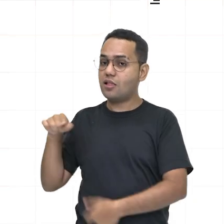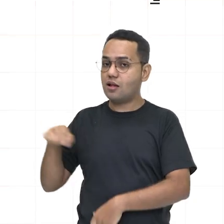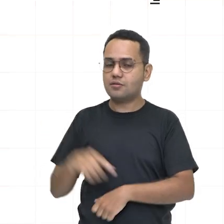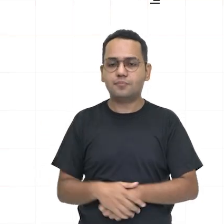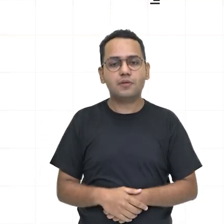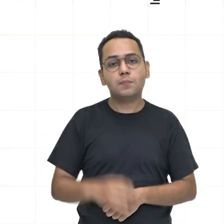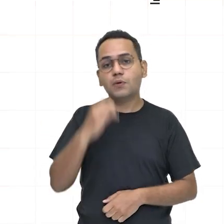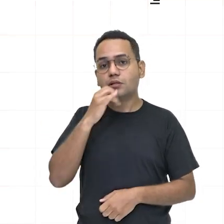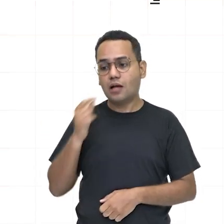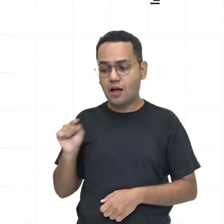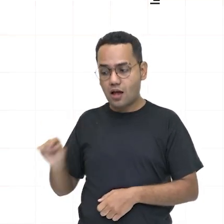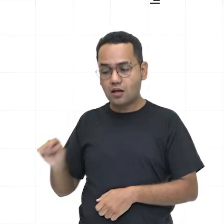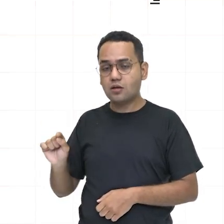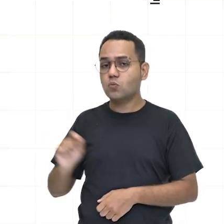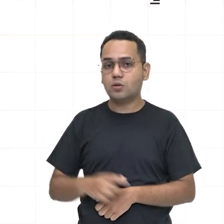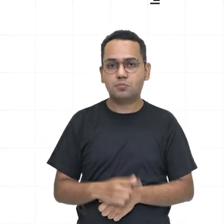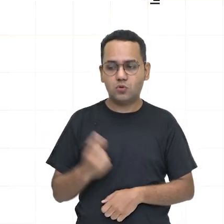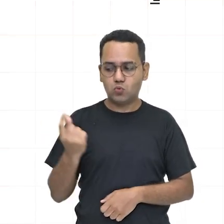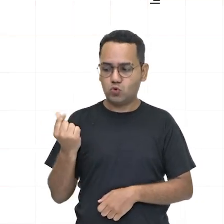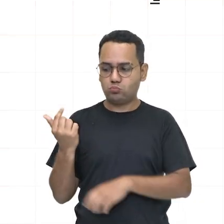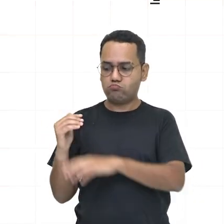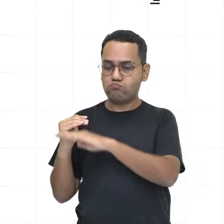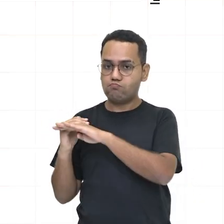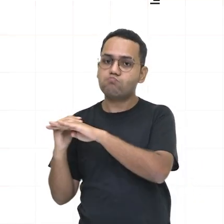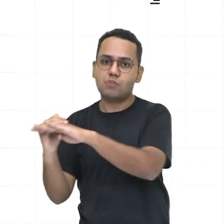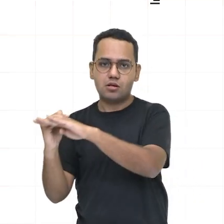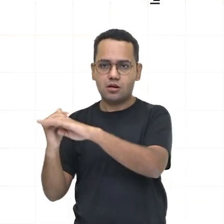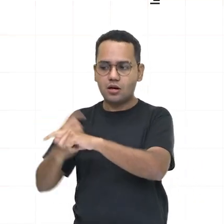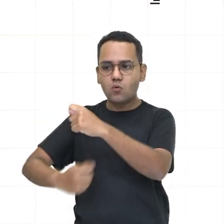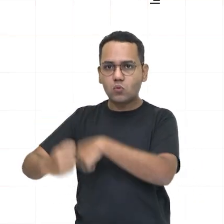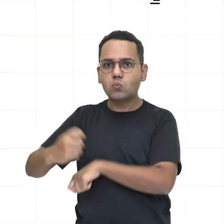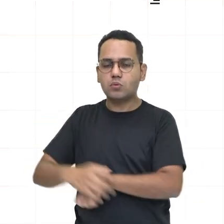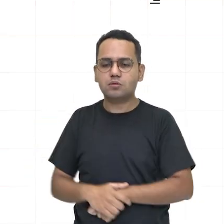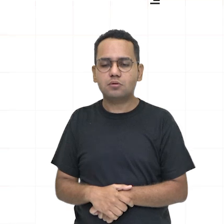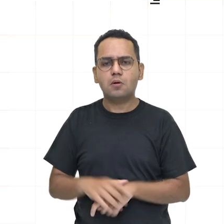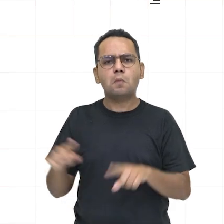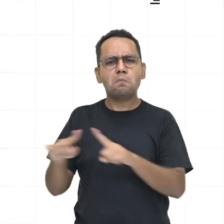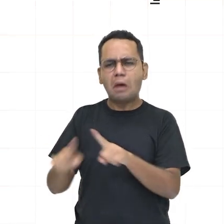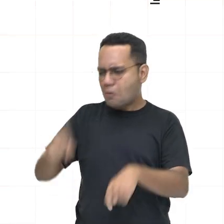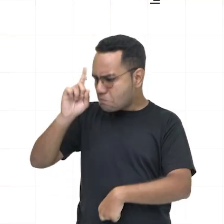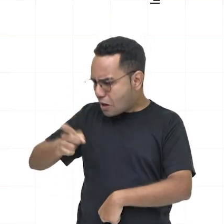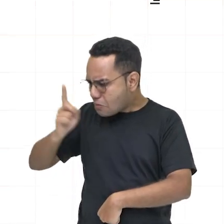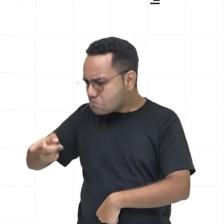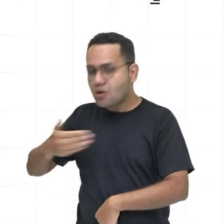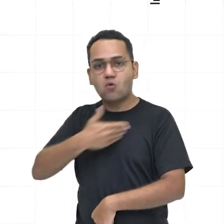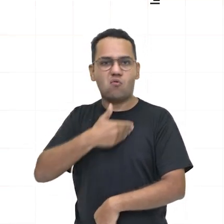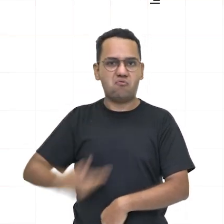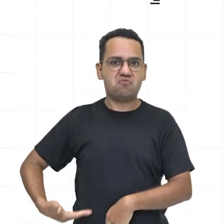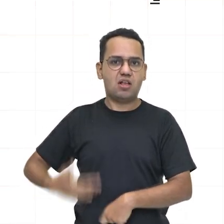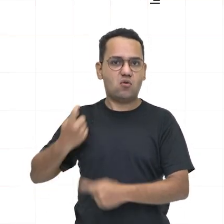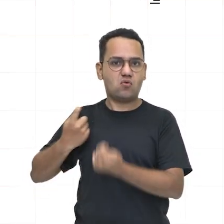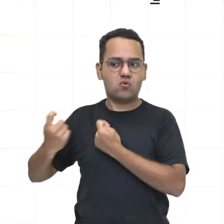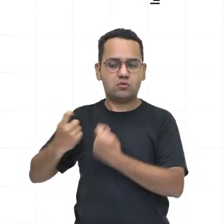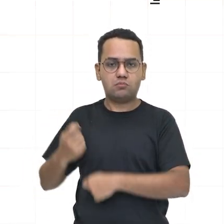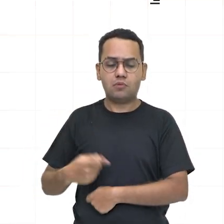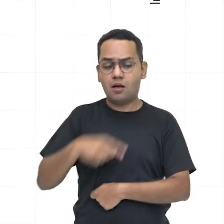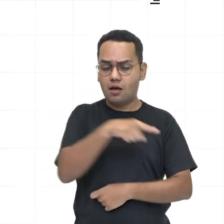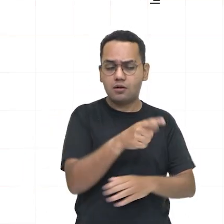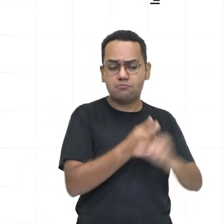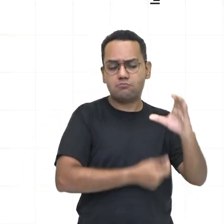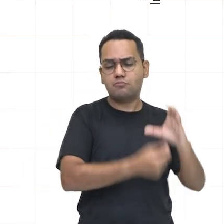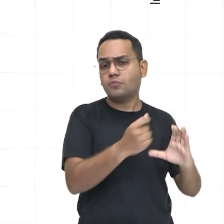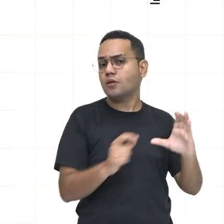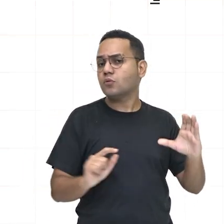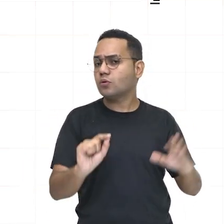nós temos uma economia que é planificada e muito comandada pelo Estado, enquanto que no capitalismo nós